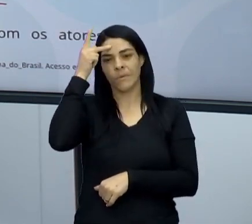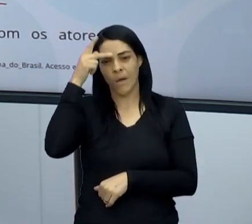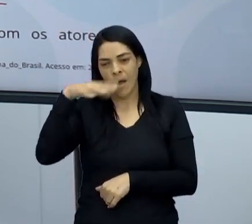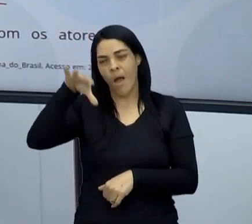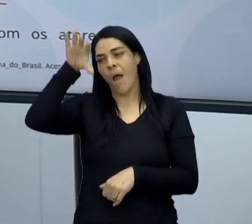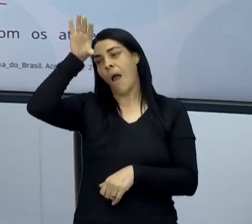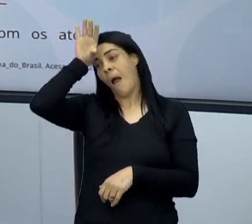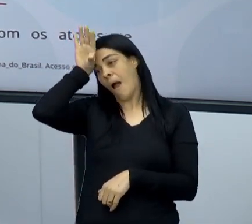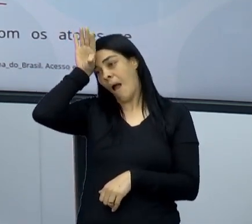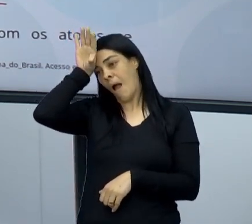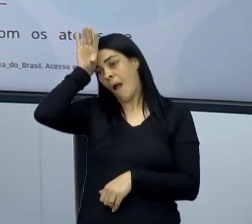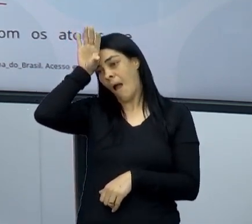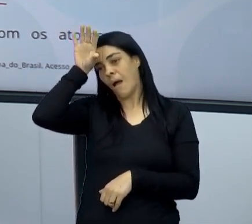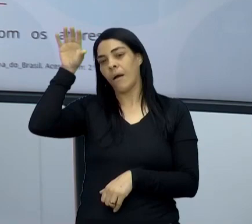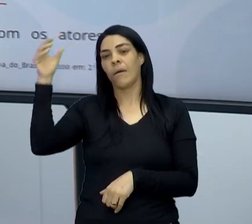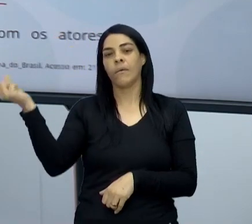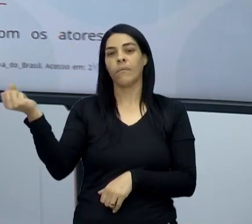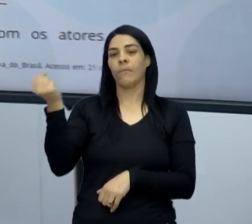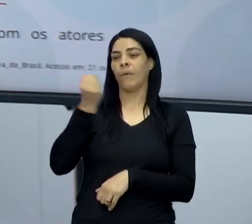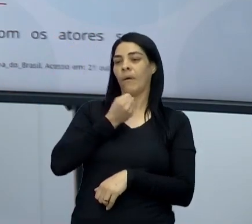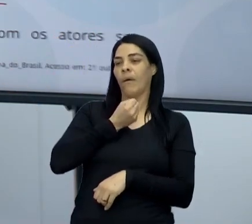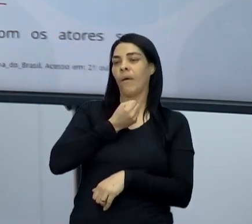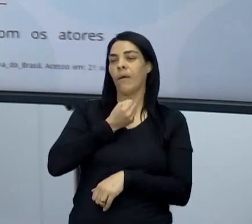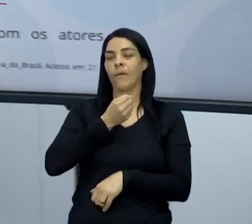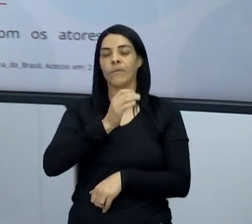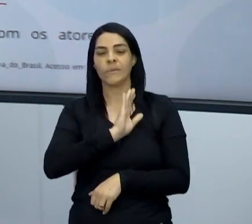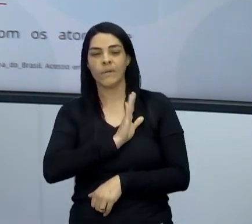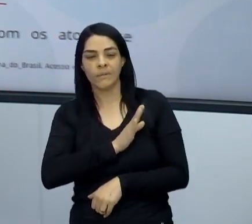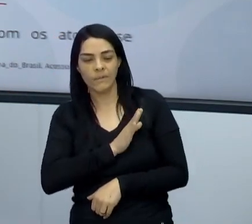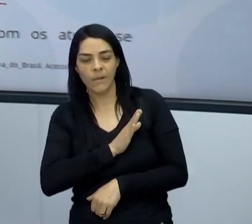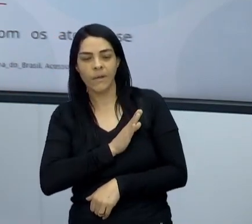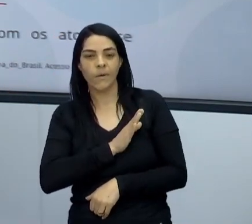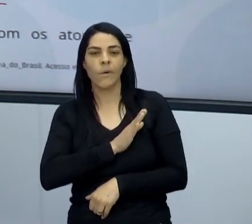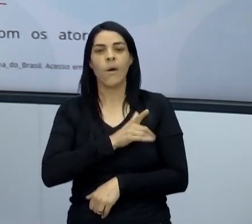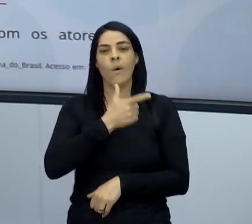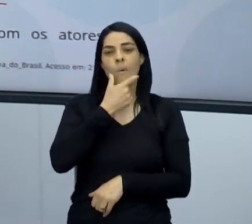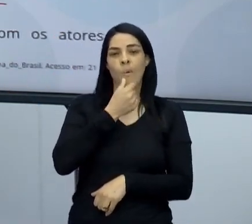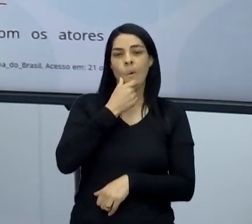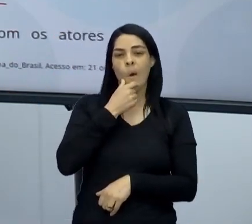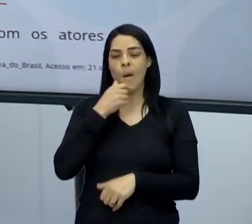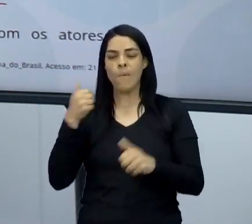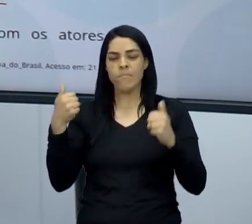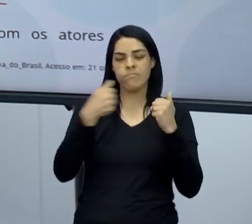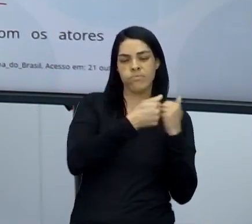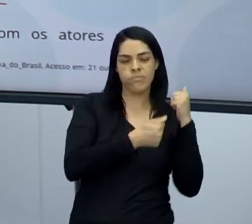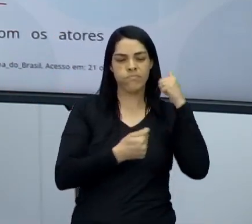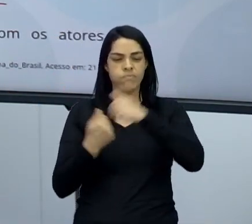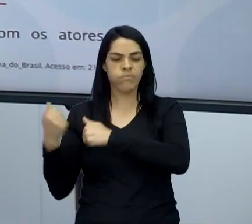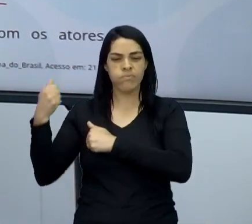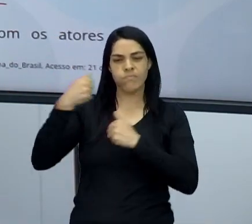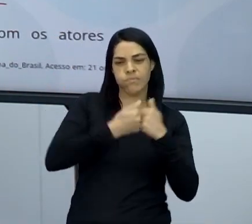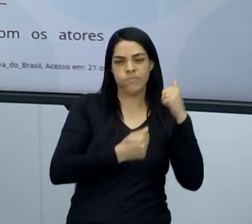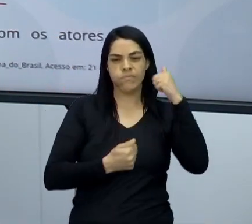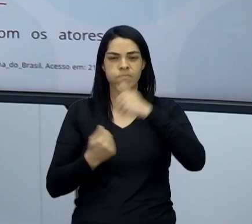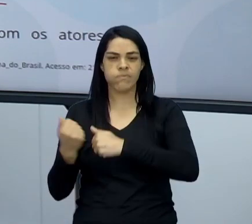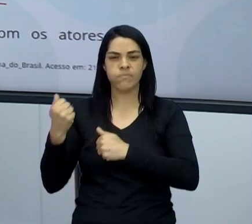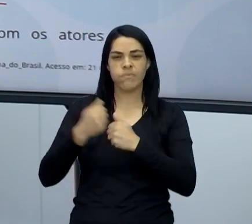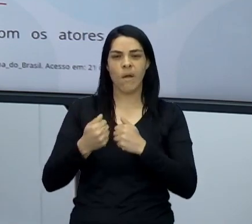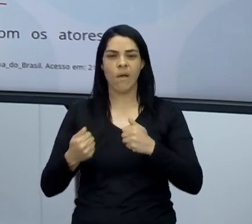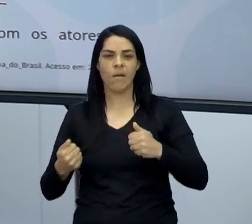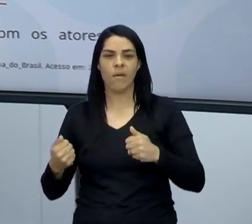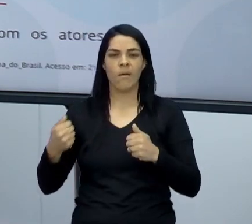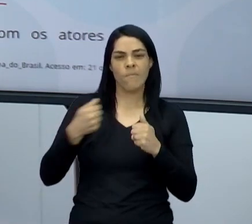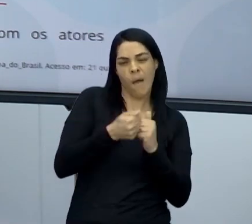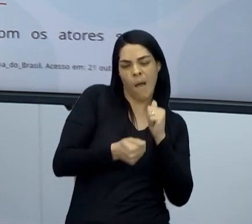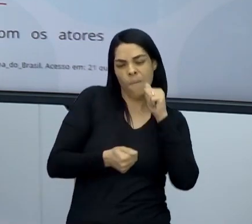assim, assassinato, o coração, tal, o homem agredindo a mulher, não vai agredir, né? Tipo, vai bater,